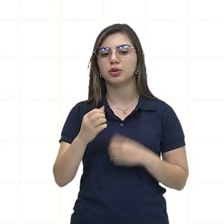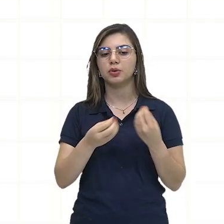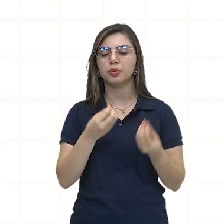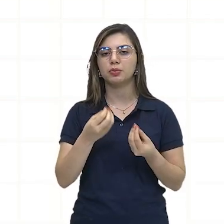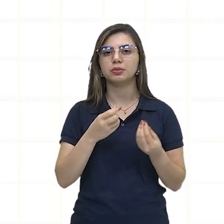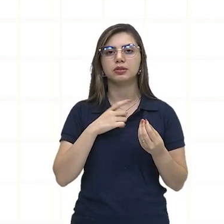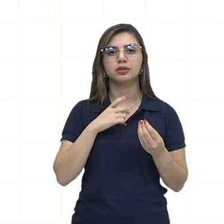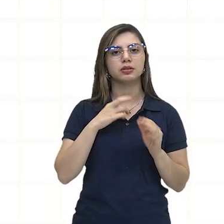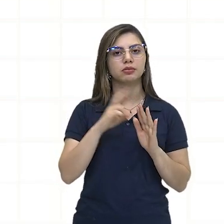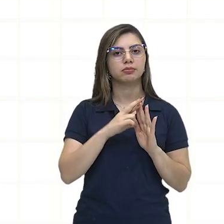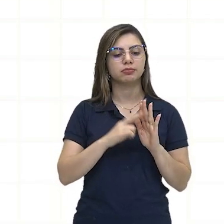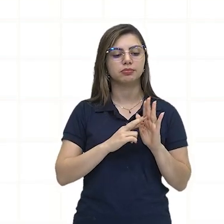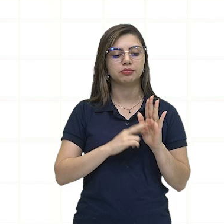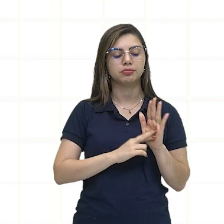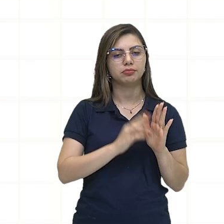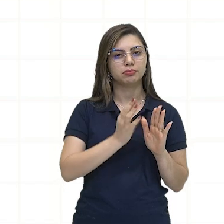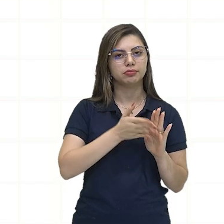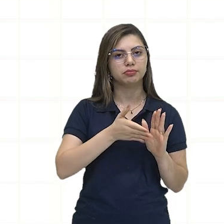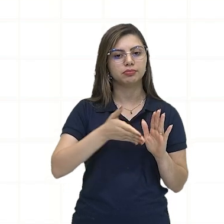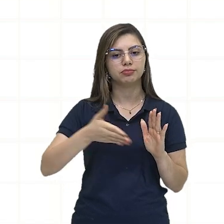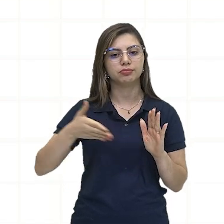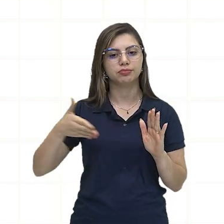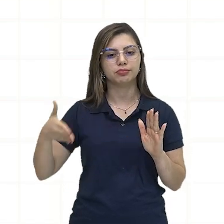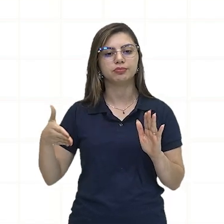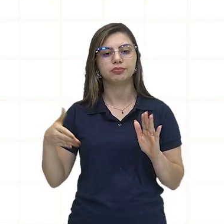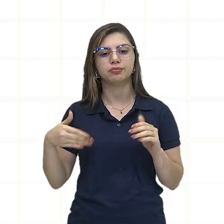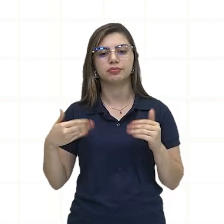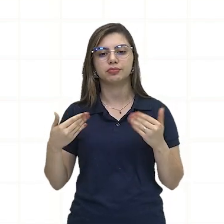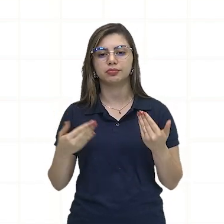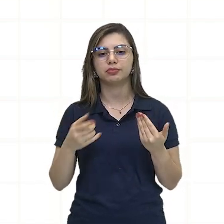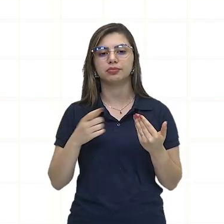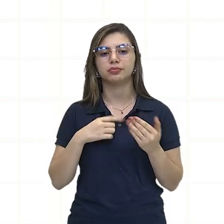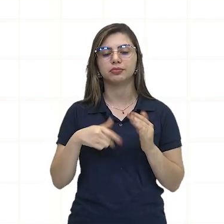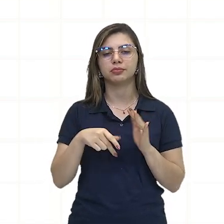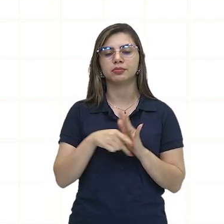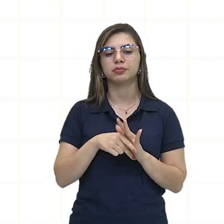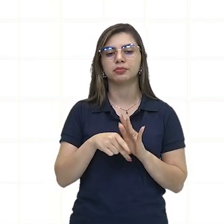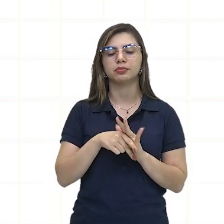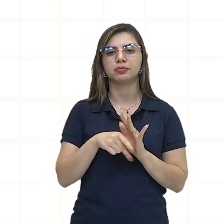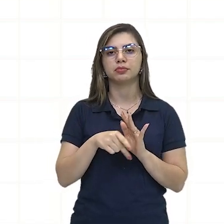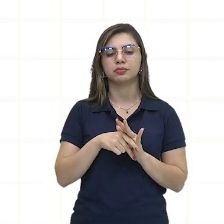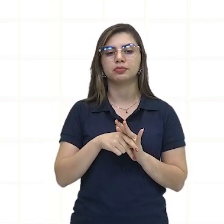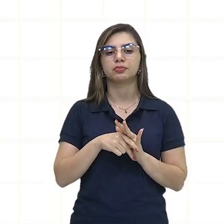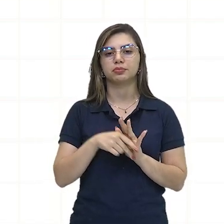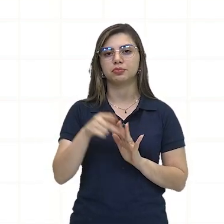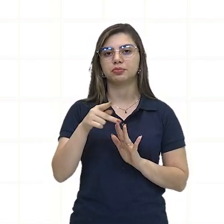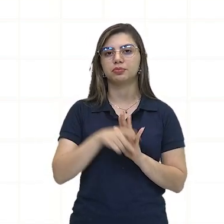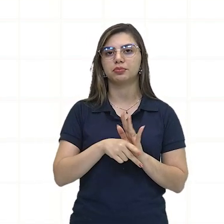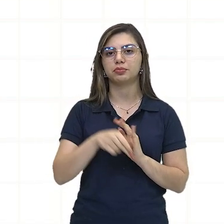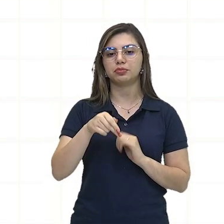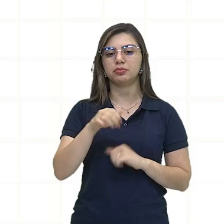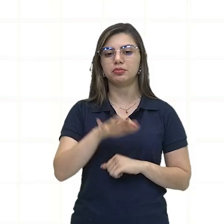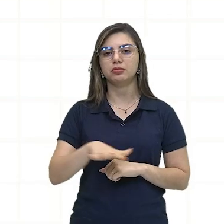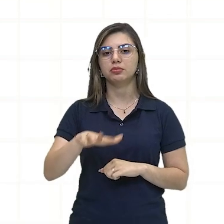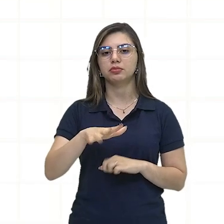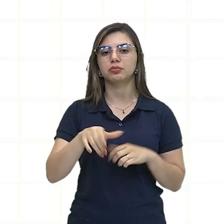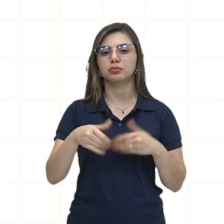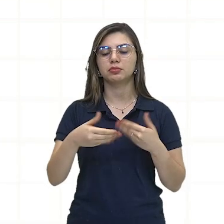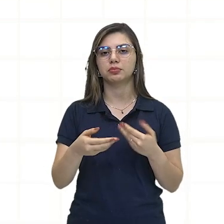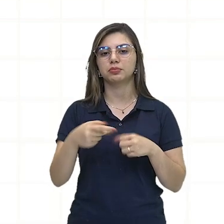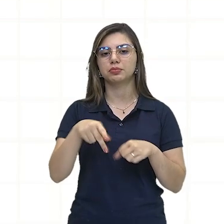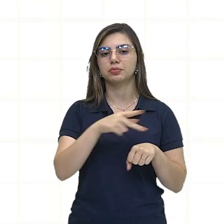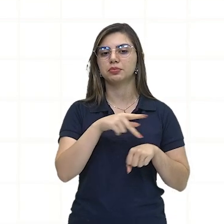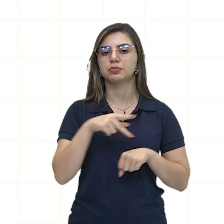um critério, tá bom? E ela vai obedecer a um plano nacional ou internacional. Para ficar mais fácil a gente